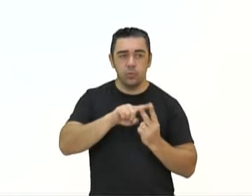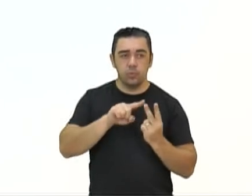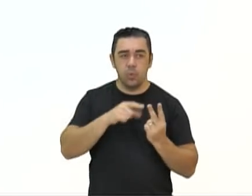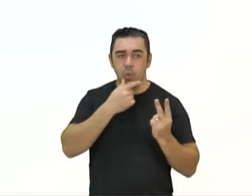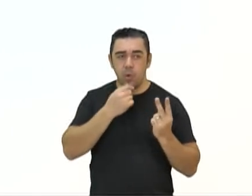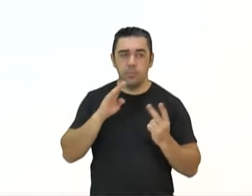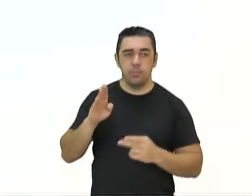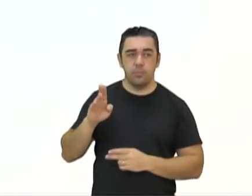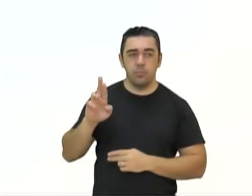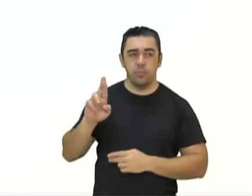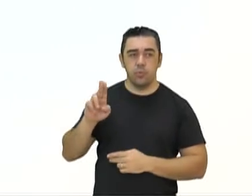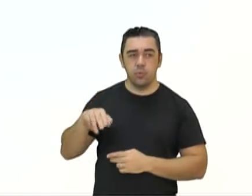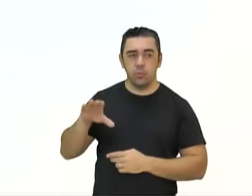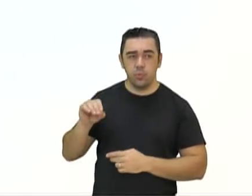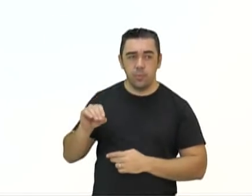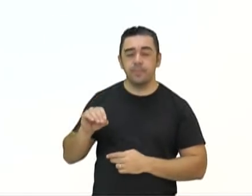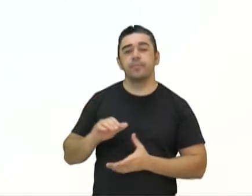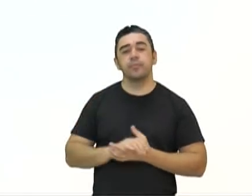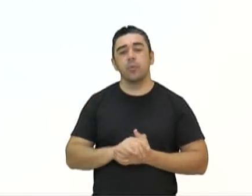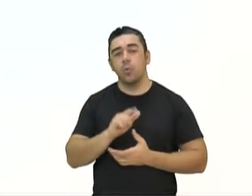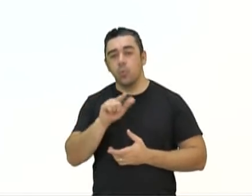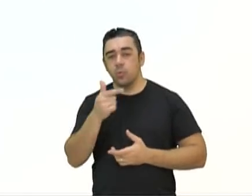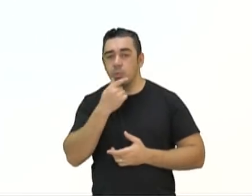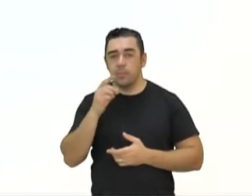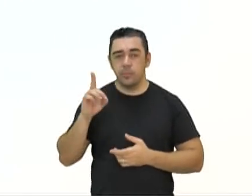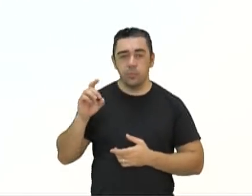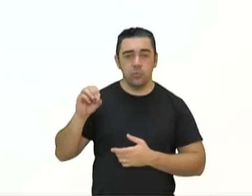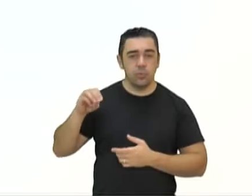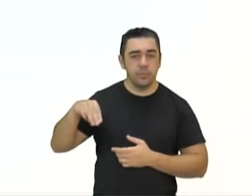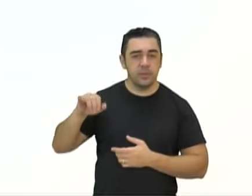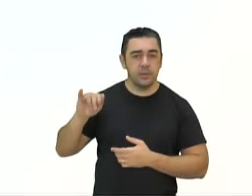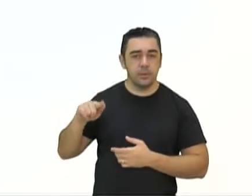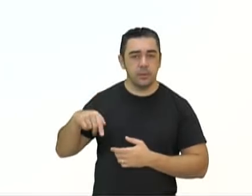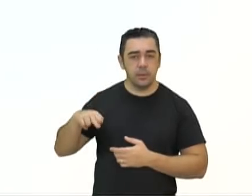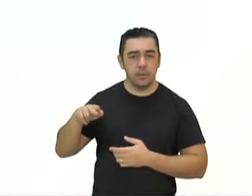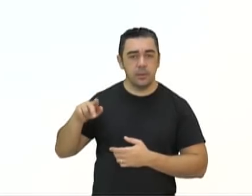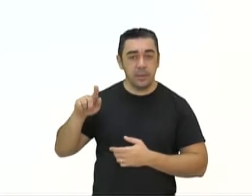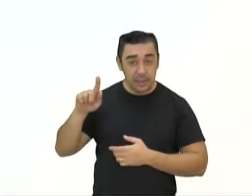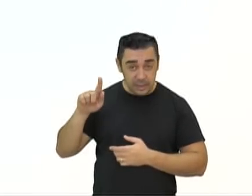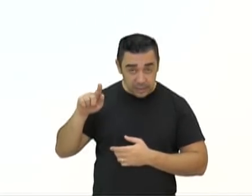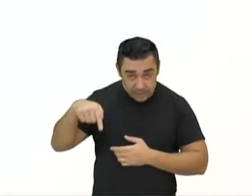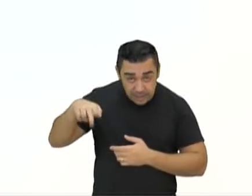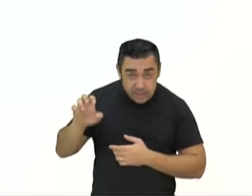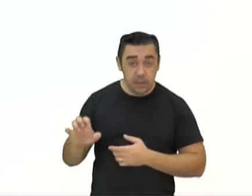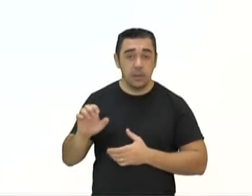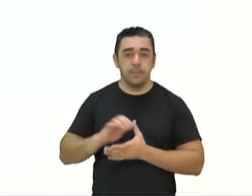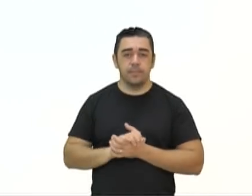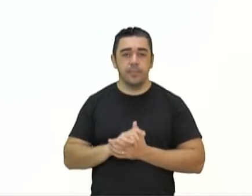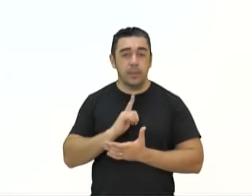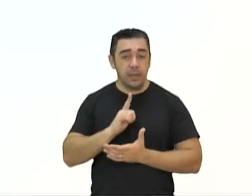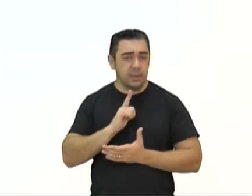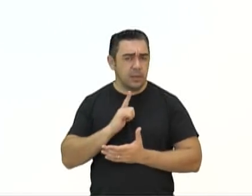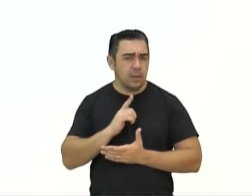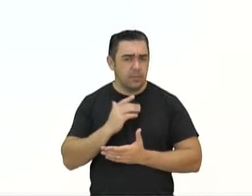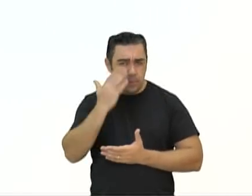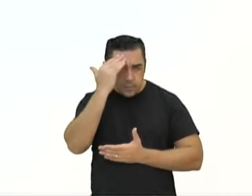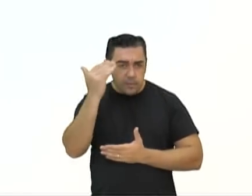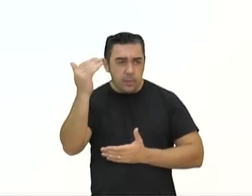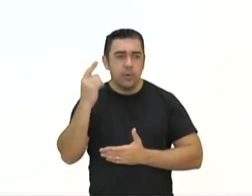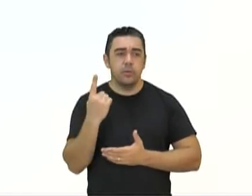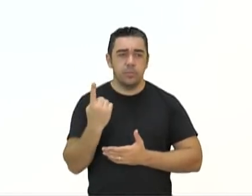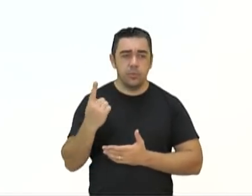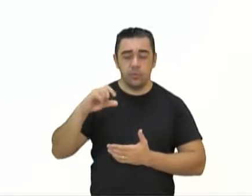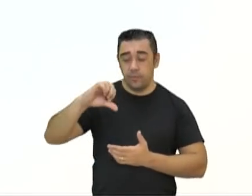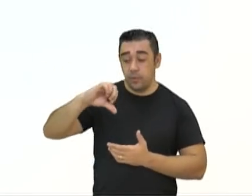Legaynot. Mas atingiu alguma popularidade apenas em meados da década de